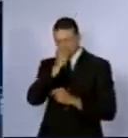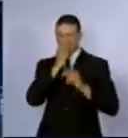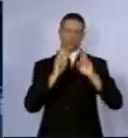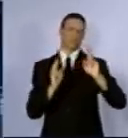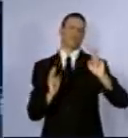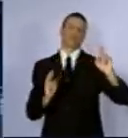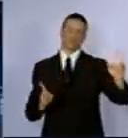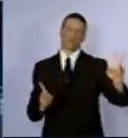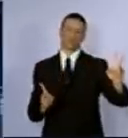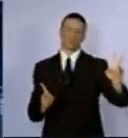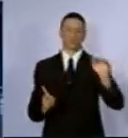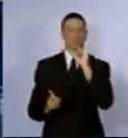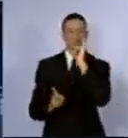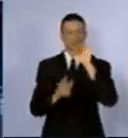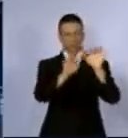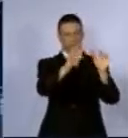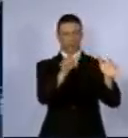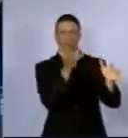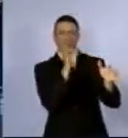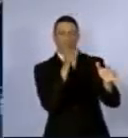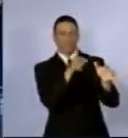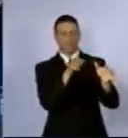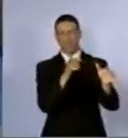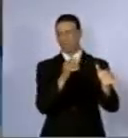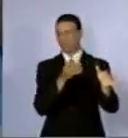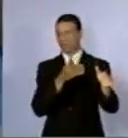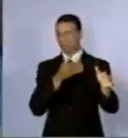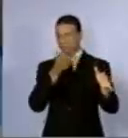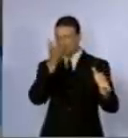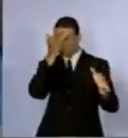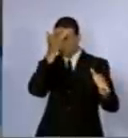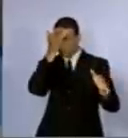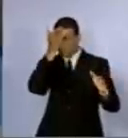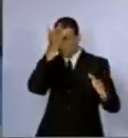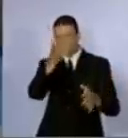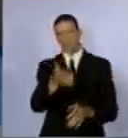O campo eletromagnético é algo sutil. Thank you. Agradeço.